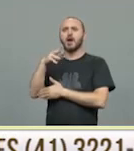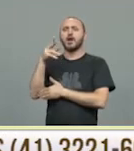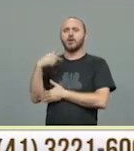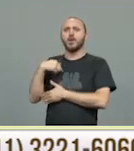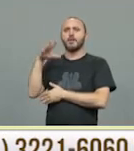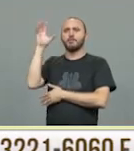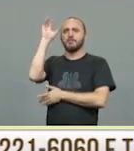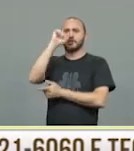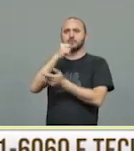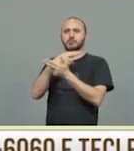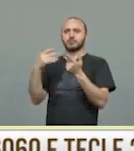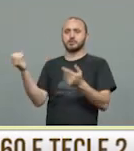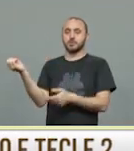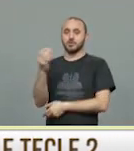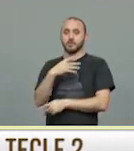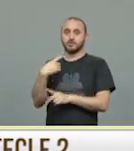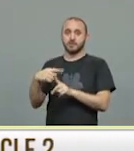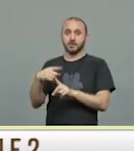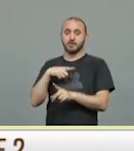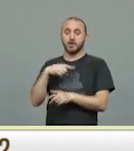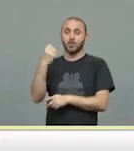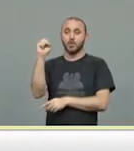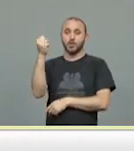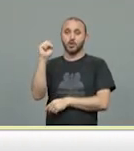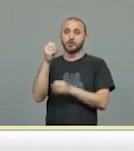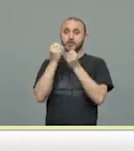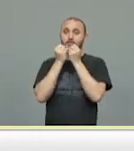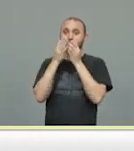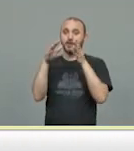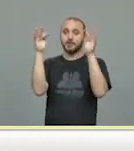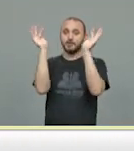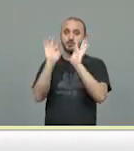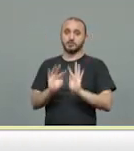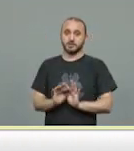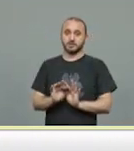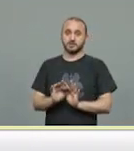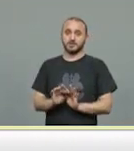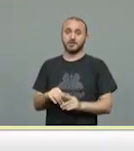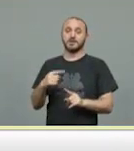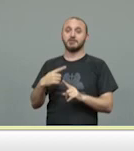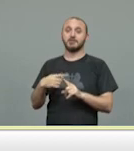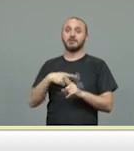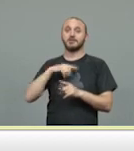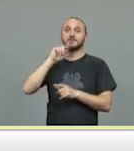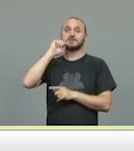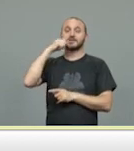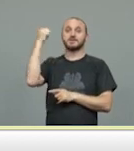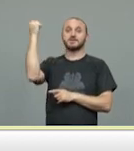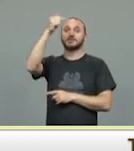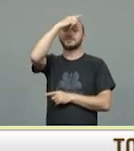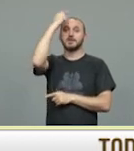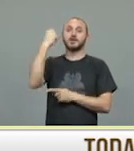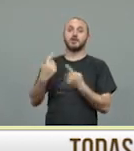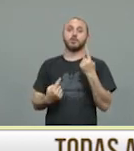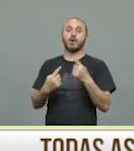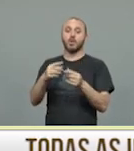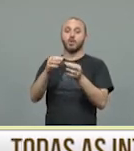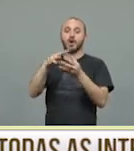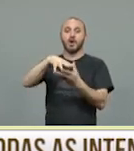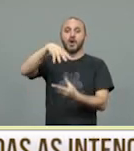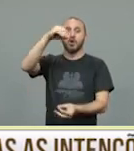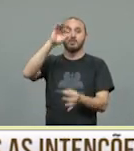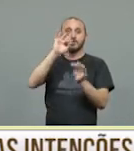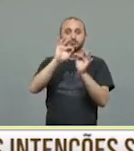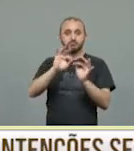8 bem-aventuranças, nessa igreja octogonal, está o segredo da santidade. Qual? Pobreza de